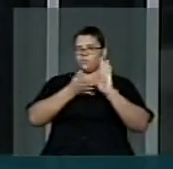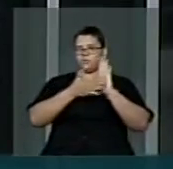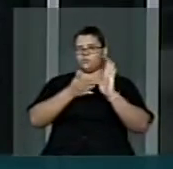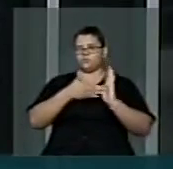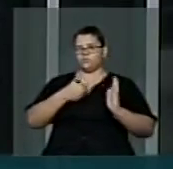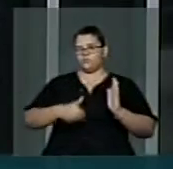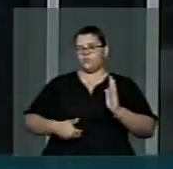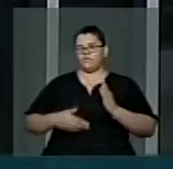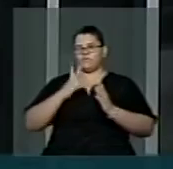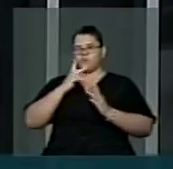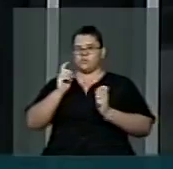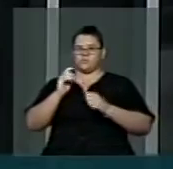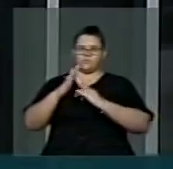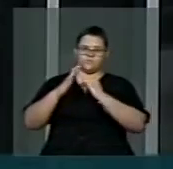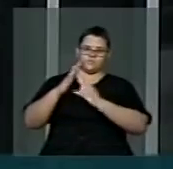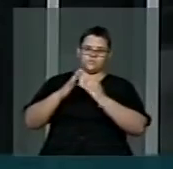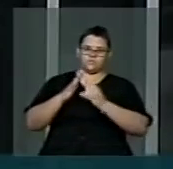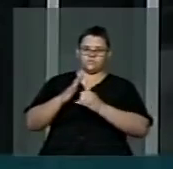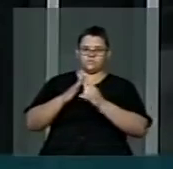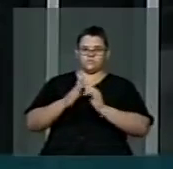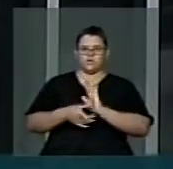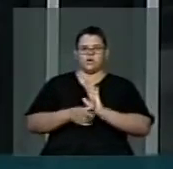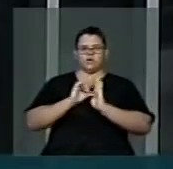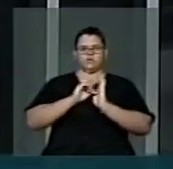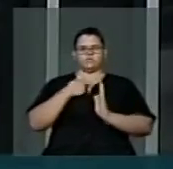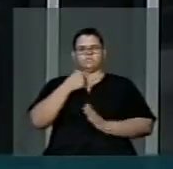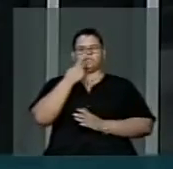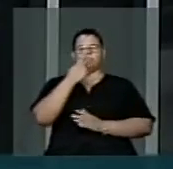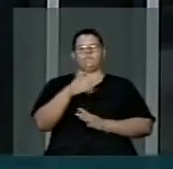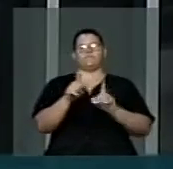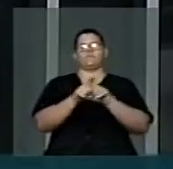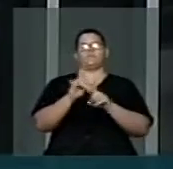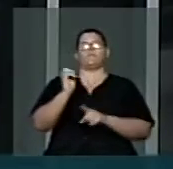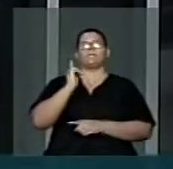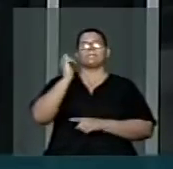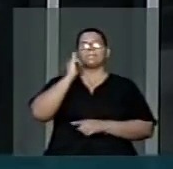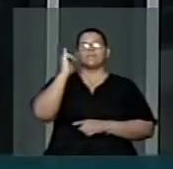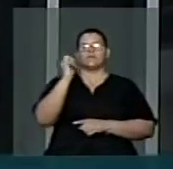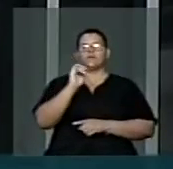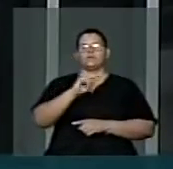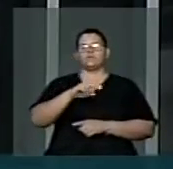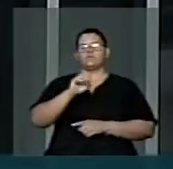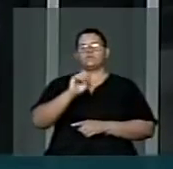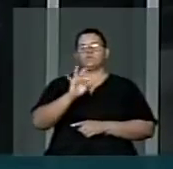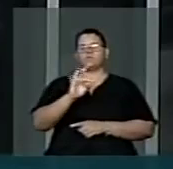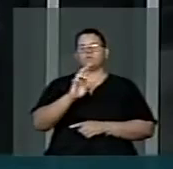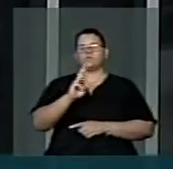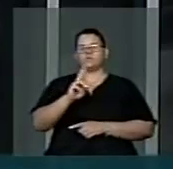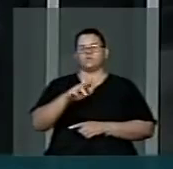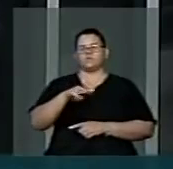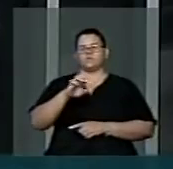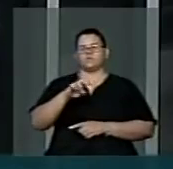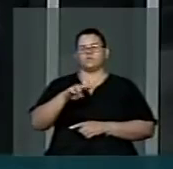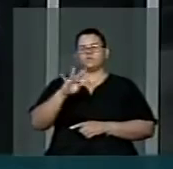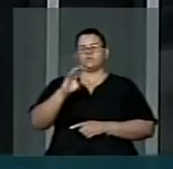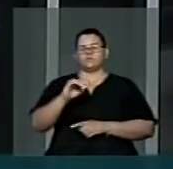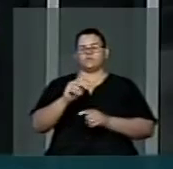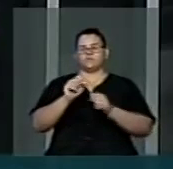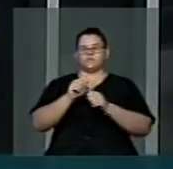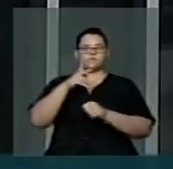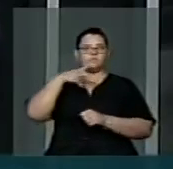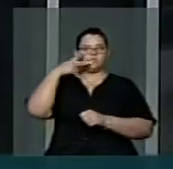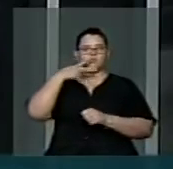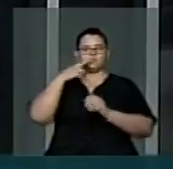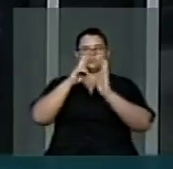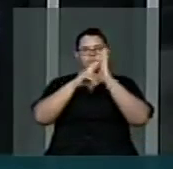se constituir, como afirmamos anteriormente, em importante instrumento de consecução das políticas regulatórias e